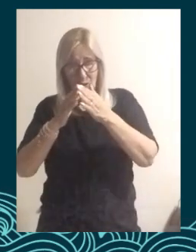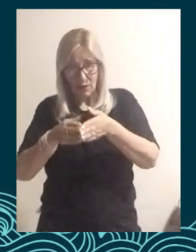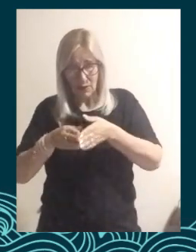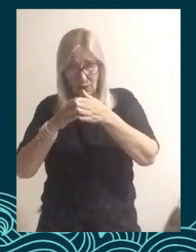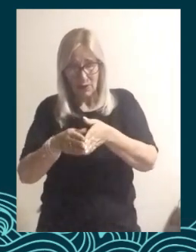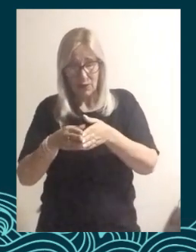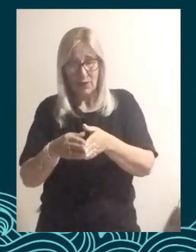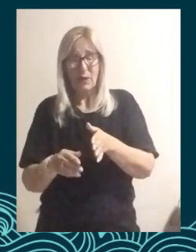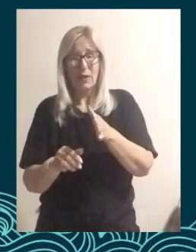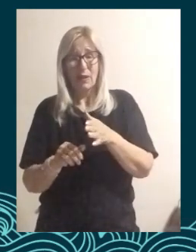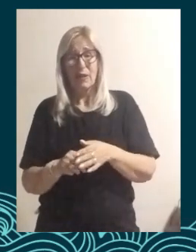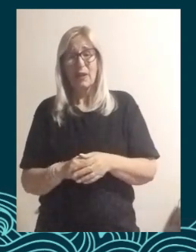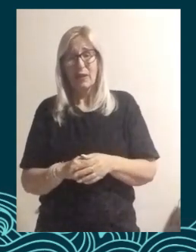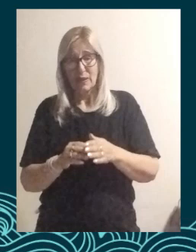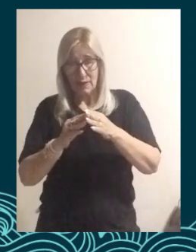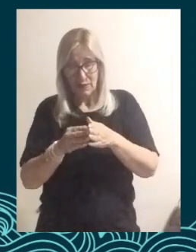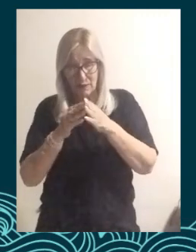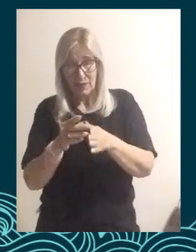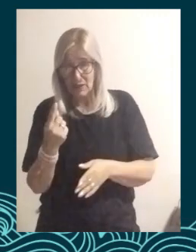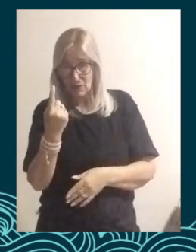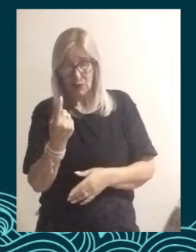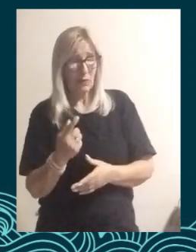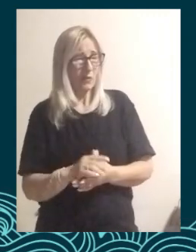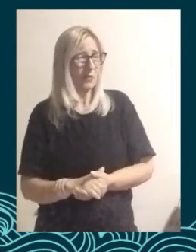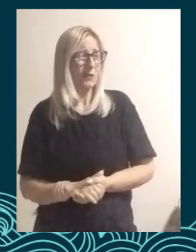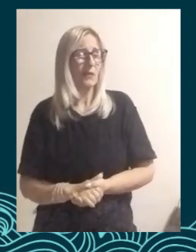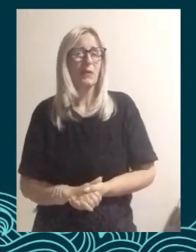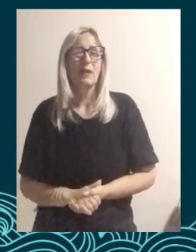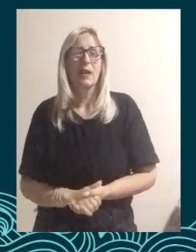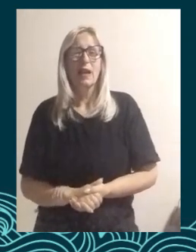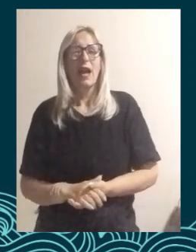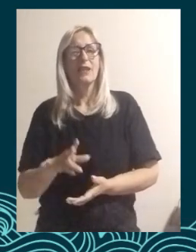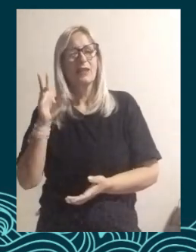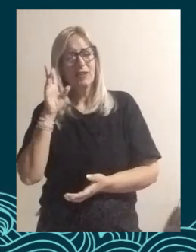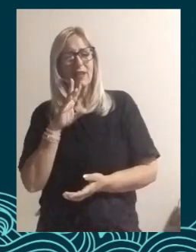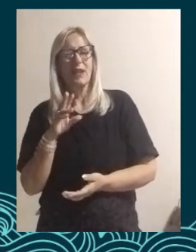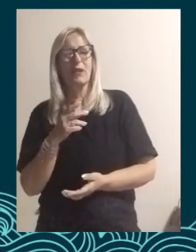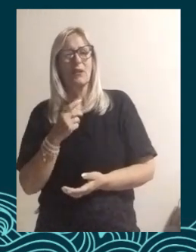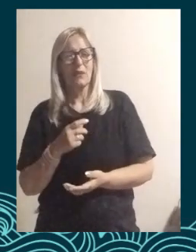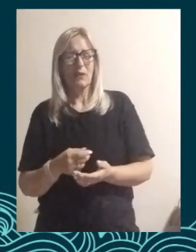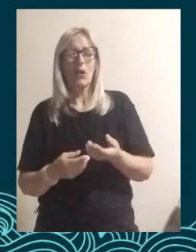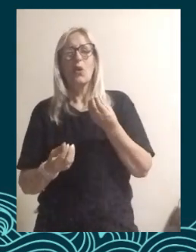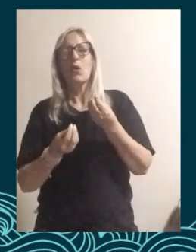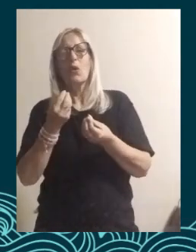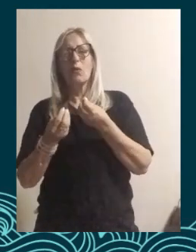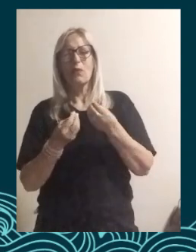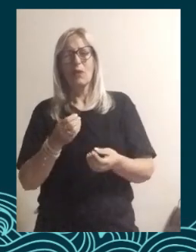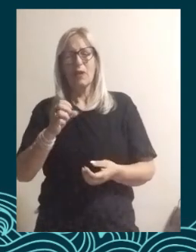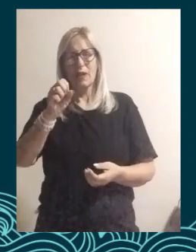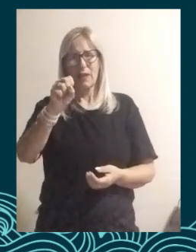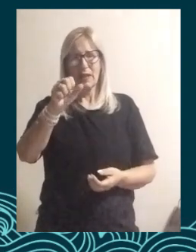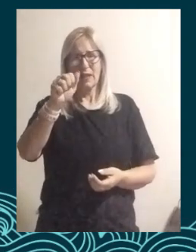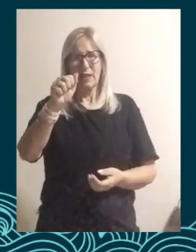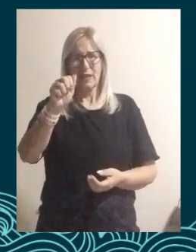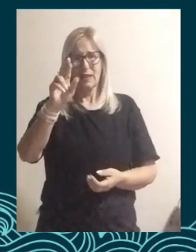esse momento que você decidiu ir atrás da Sardinha um, né? Que nem tinha esse nome na época, a gente leu toda a história, a gente